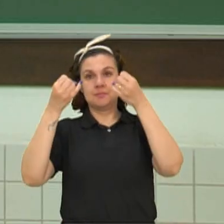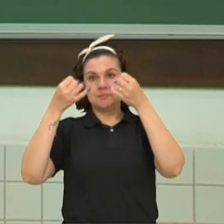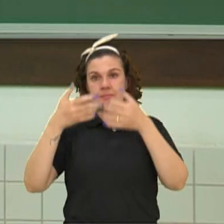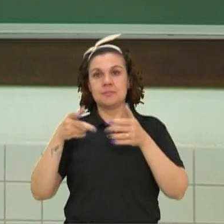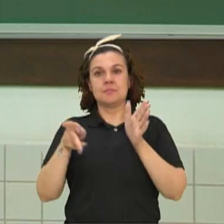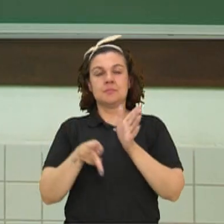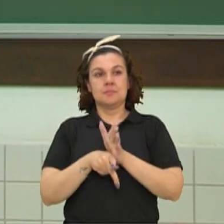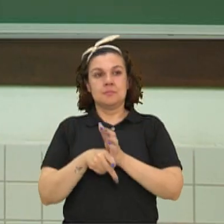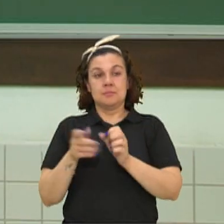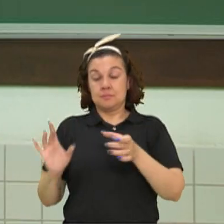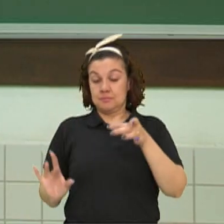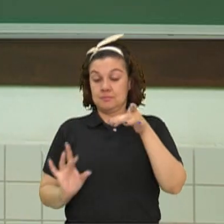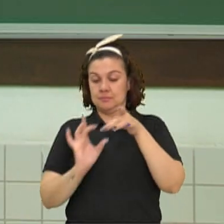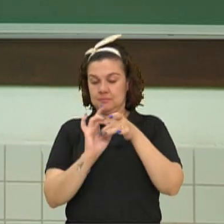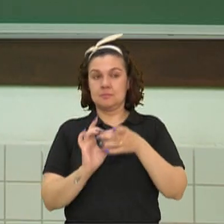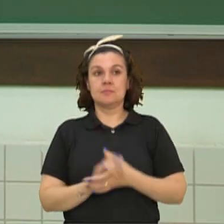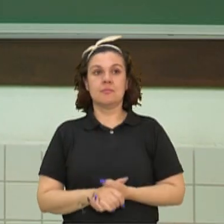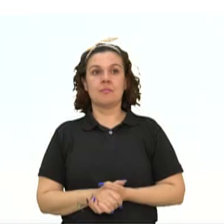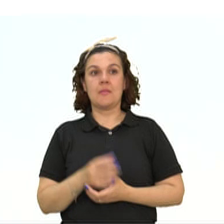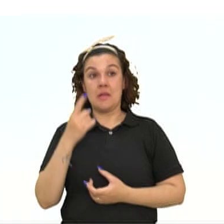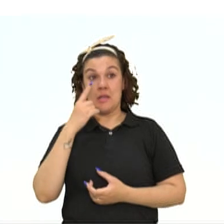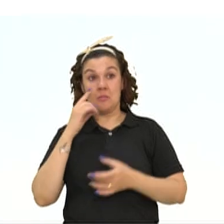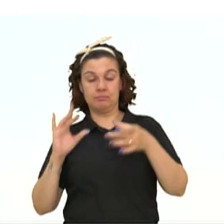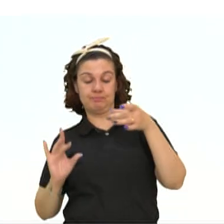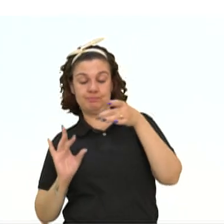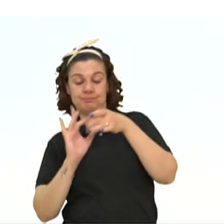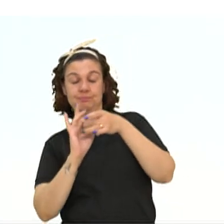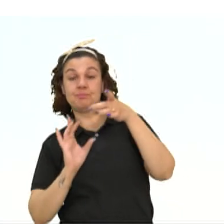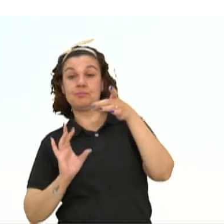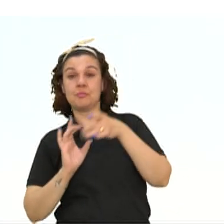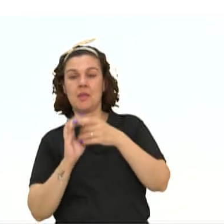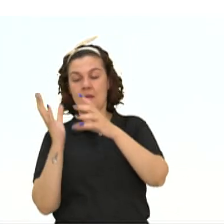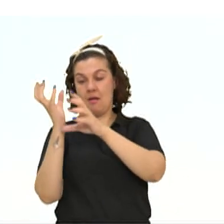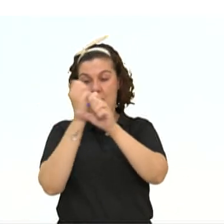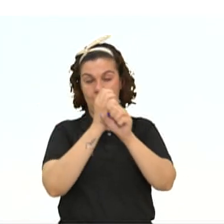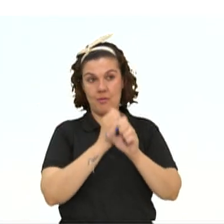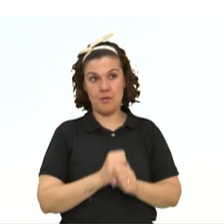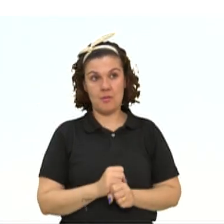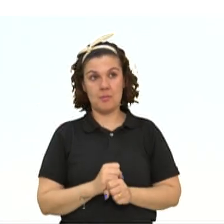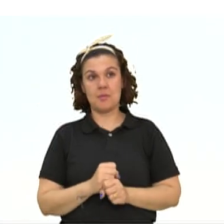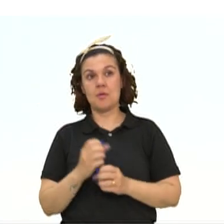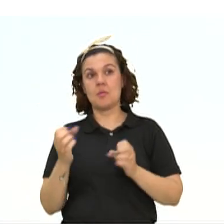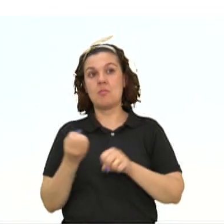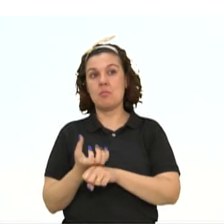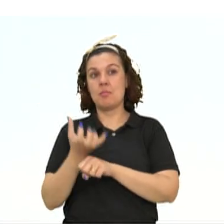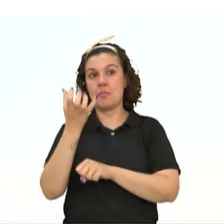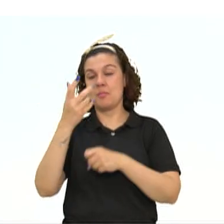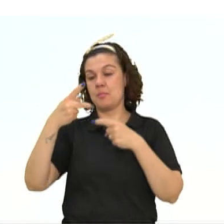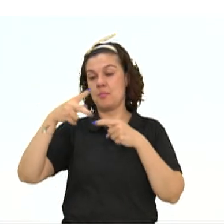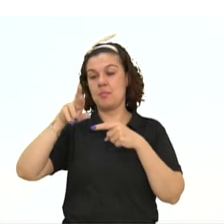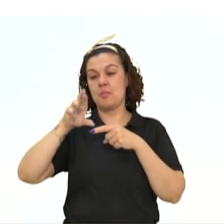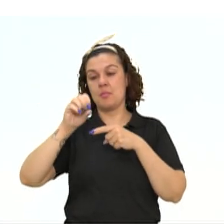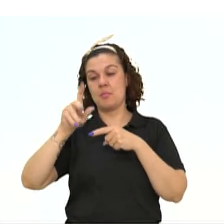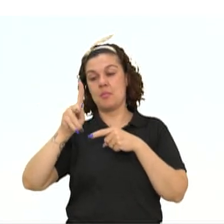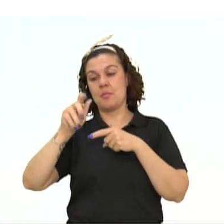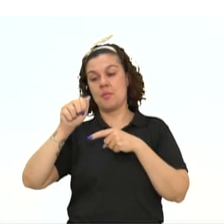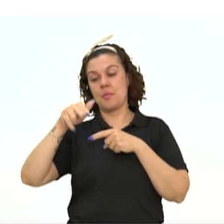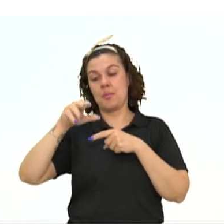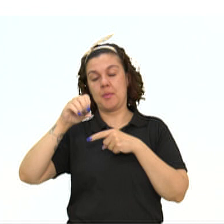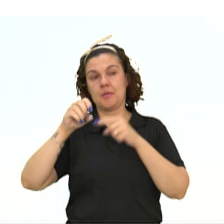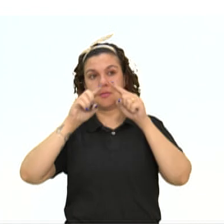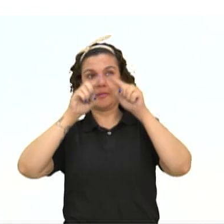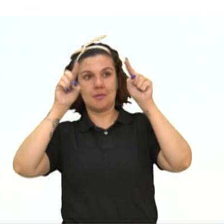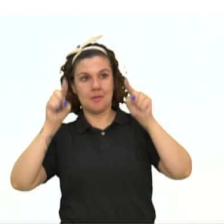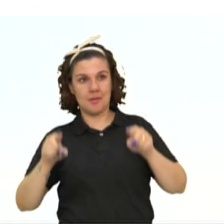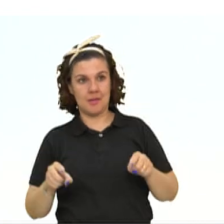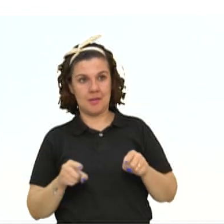sobre entalpia de ligação. Por meio das entalpias de ligação, calcule a entalpia de combustão do propano. A tabela